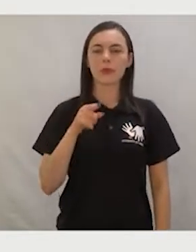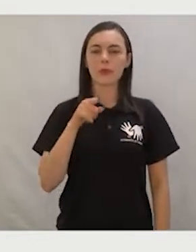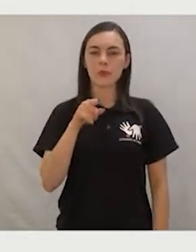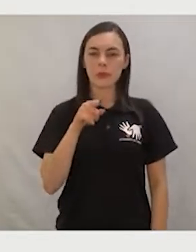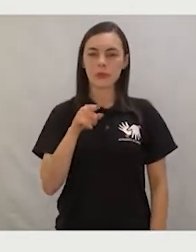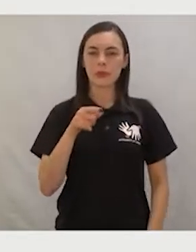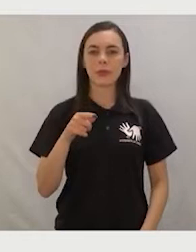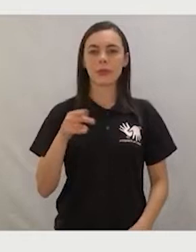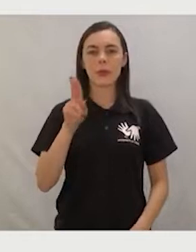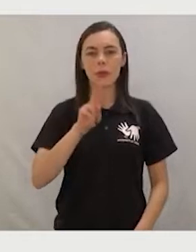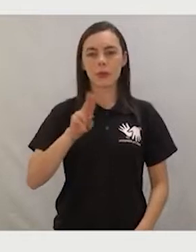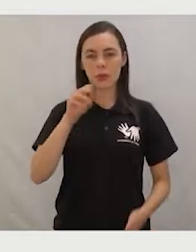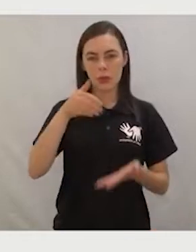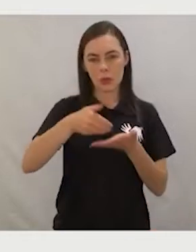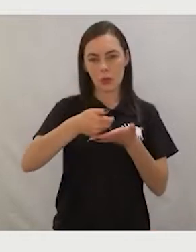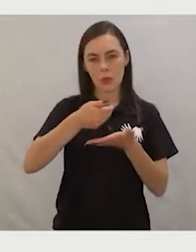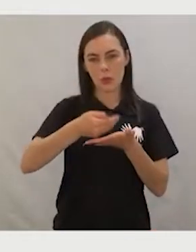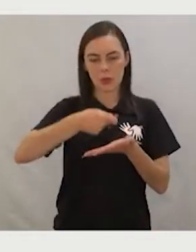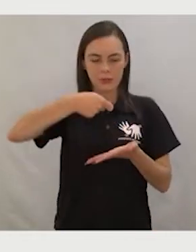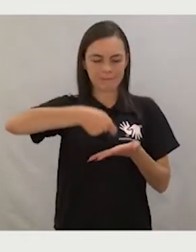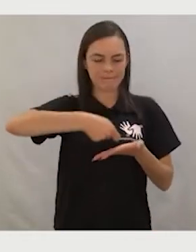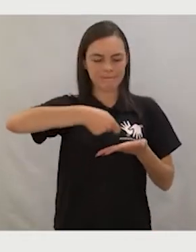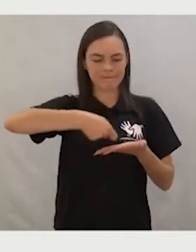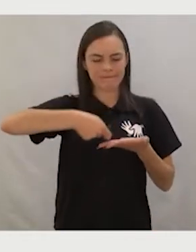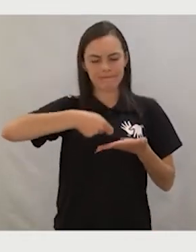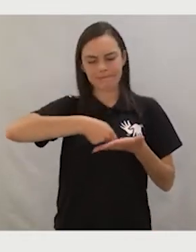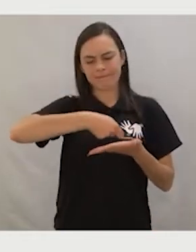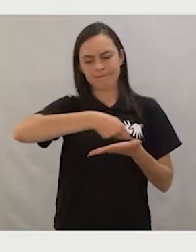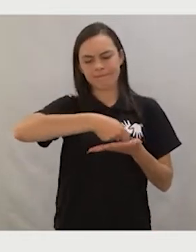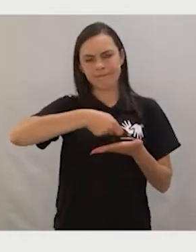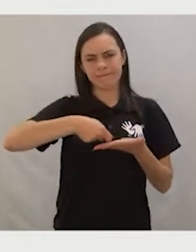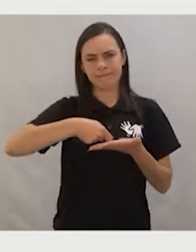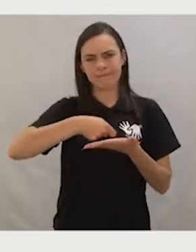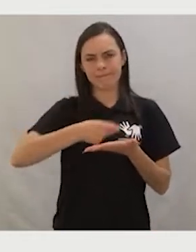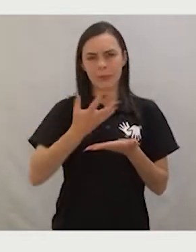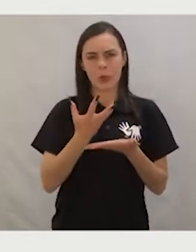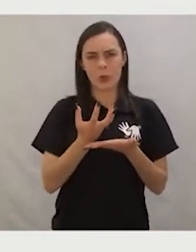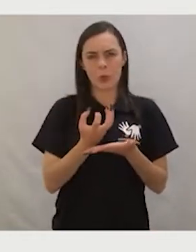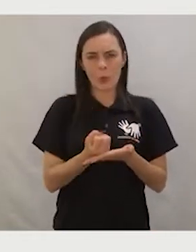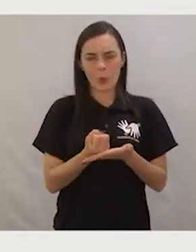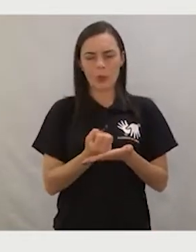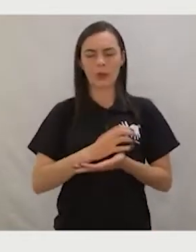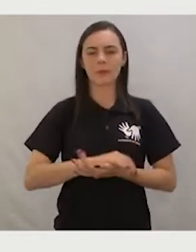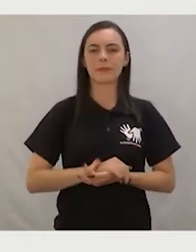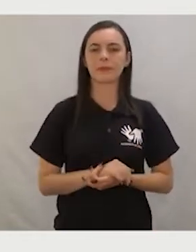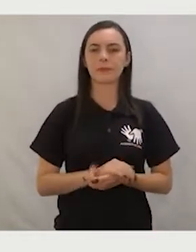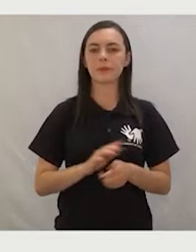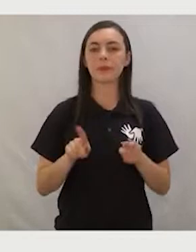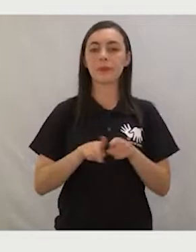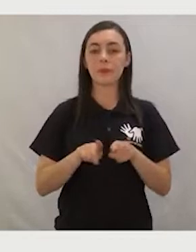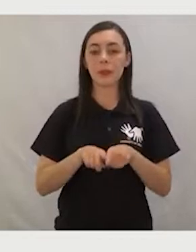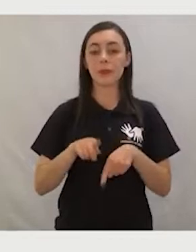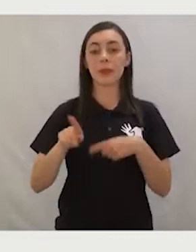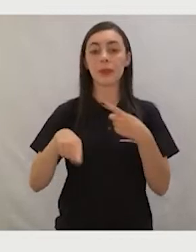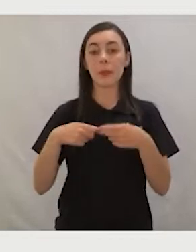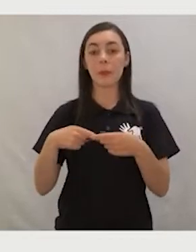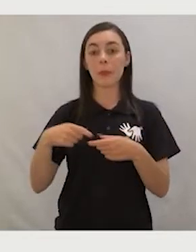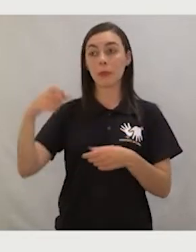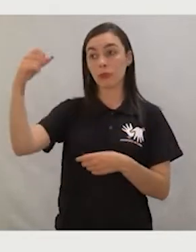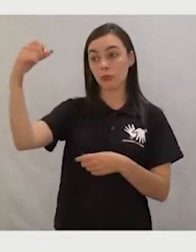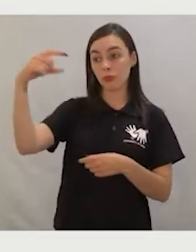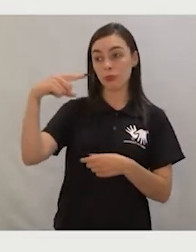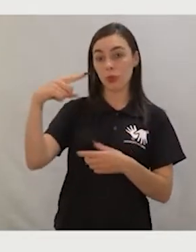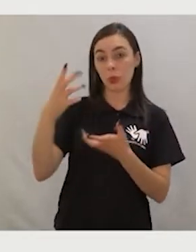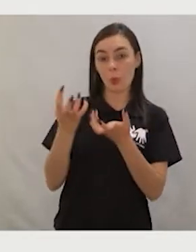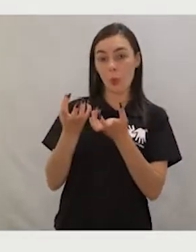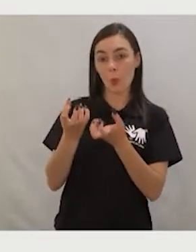você vai espalhar com a colher para tirar bem a água, né, para ele poder secar mais rápido, certo? E vai colocar no sol para secar